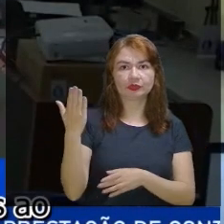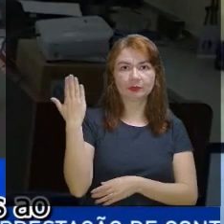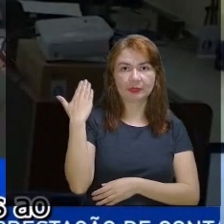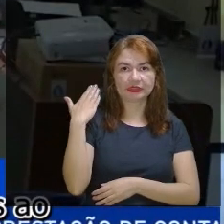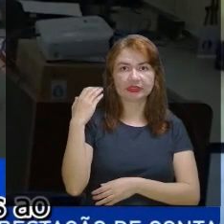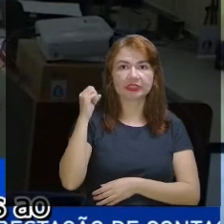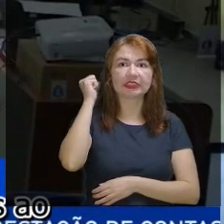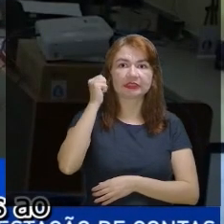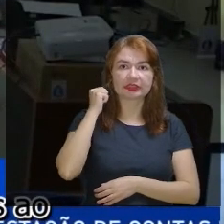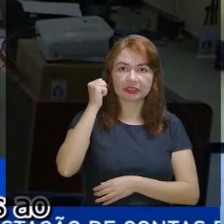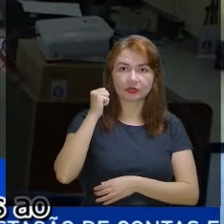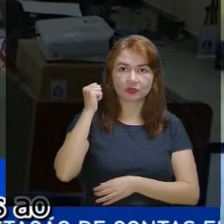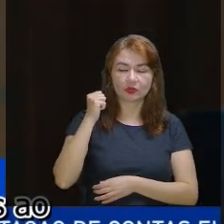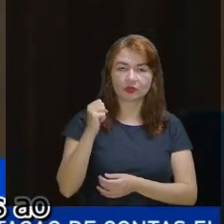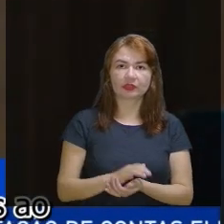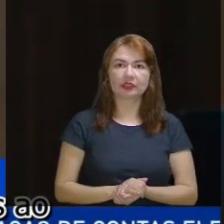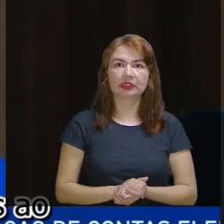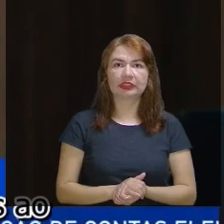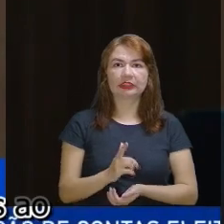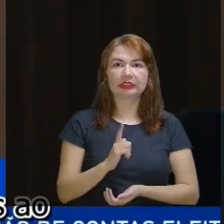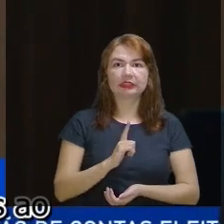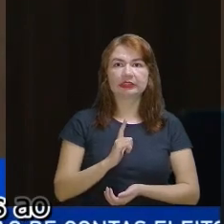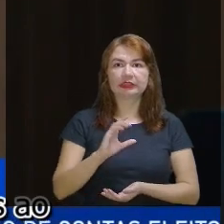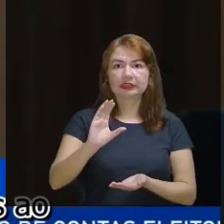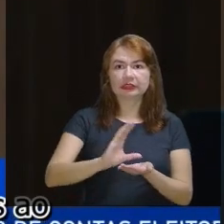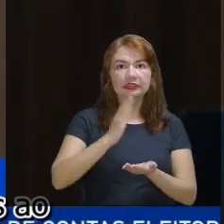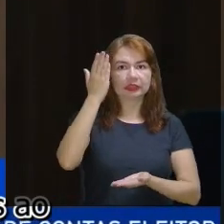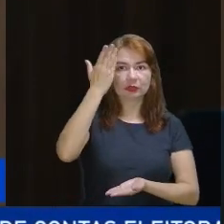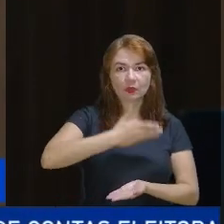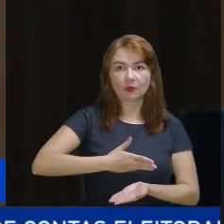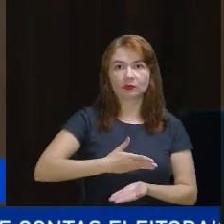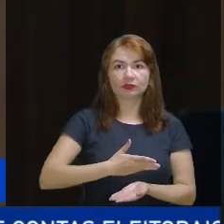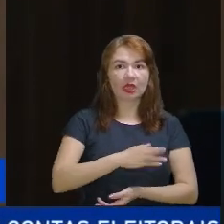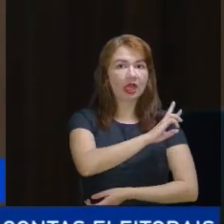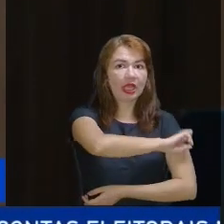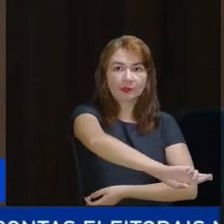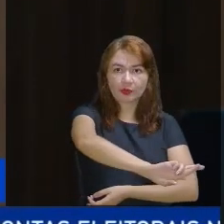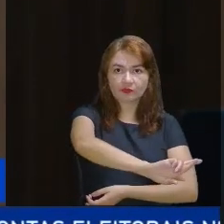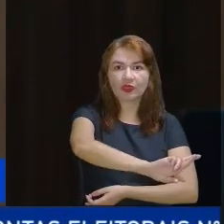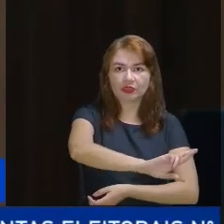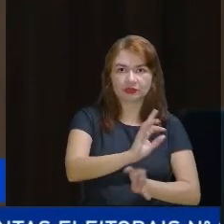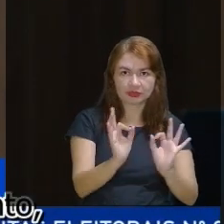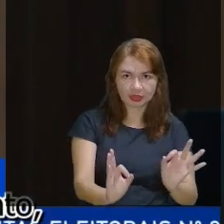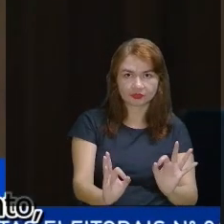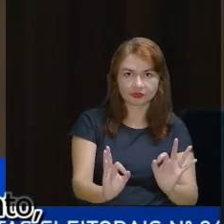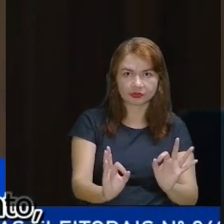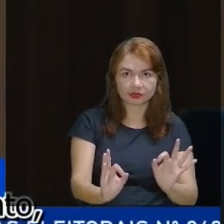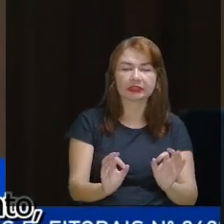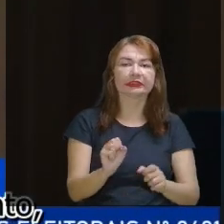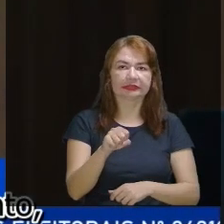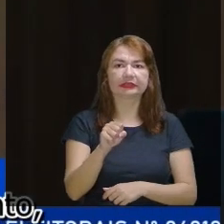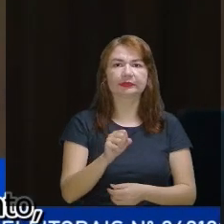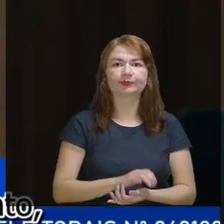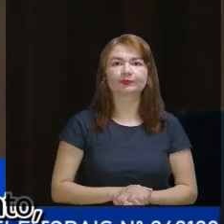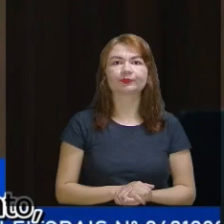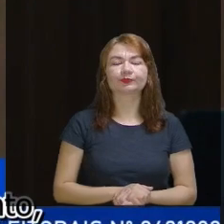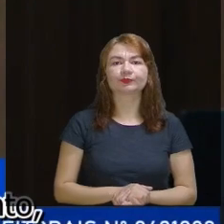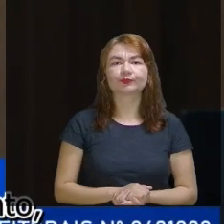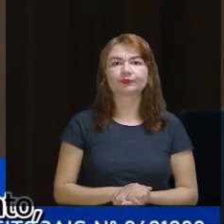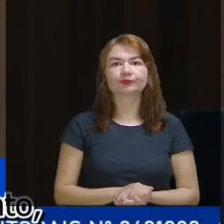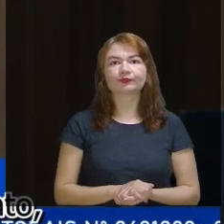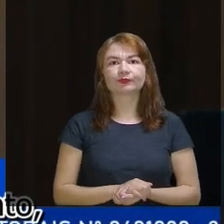senador que teve as contas desaprovadas. Desaprovadas, foi isso, né? Foi desaprovada a conta eleitoral,